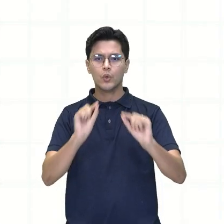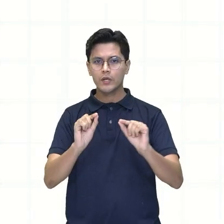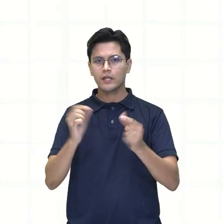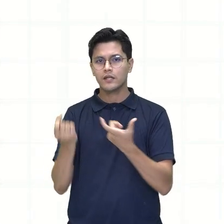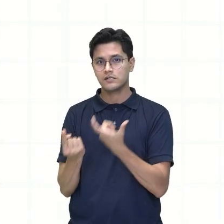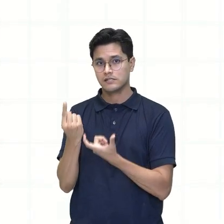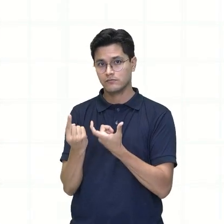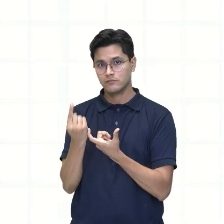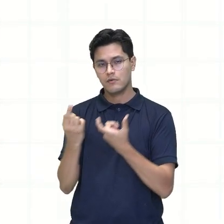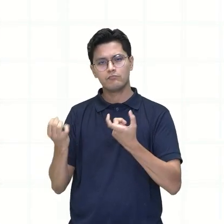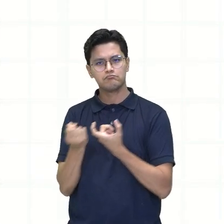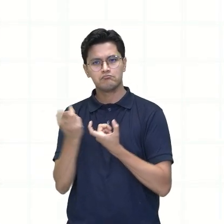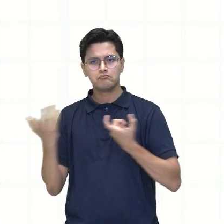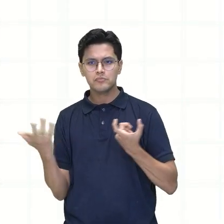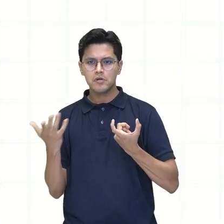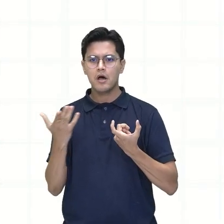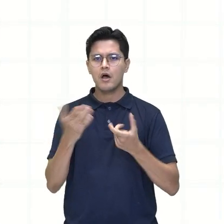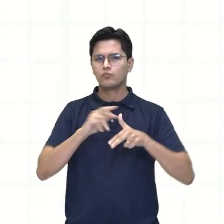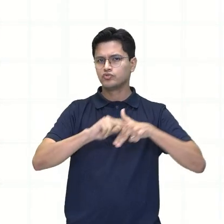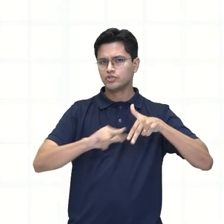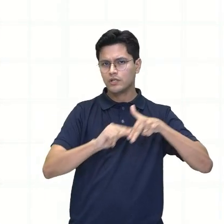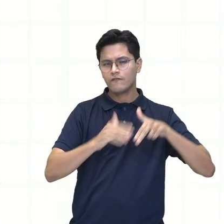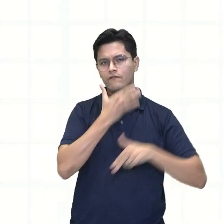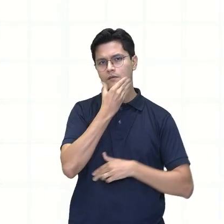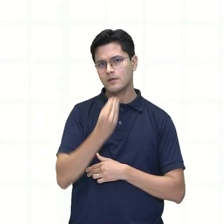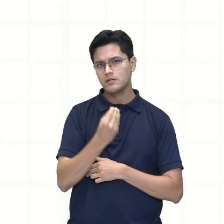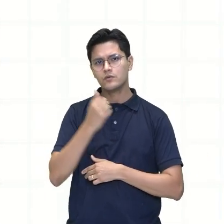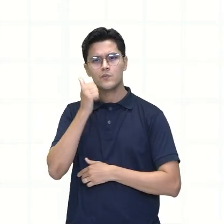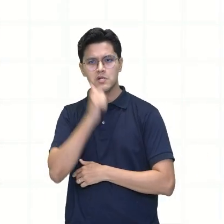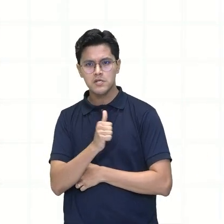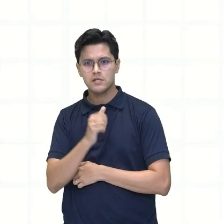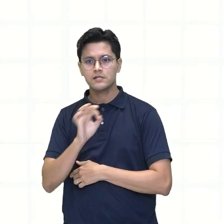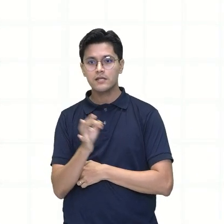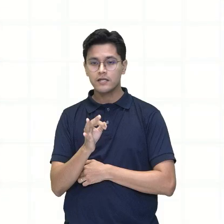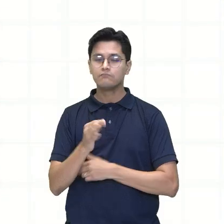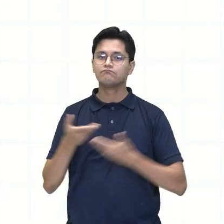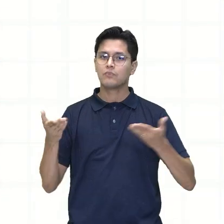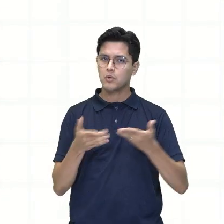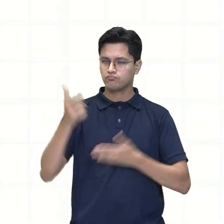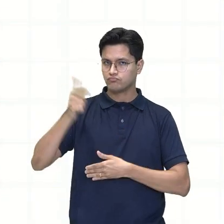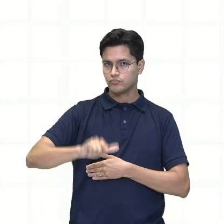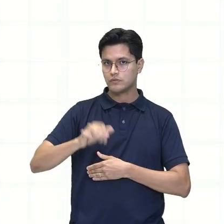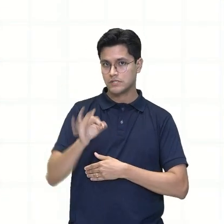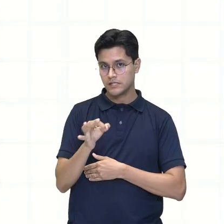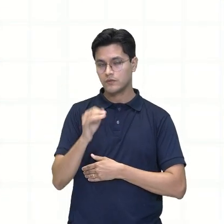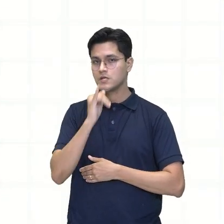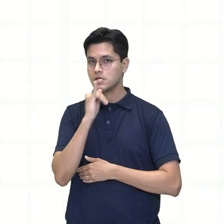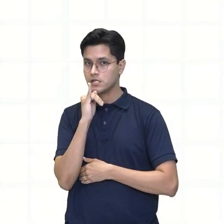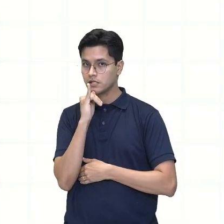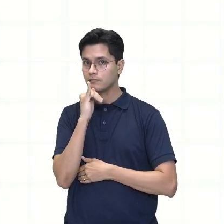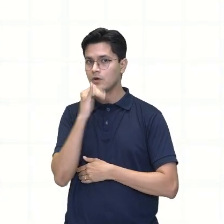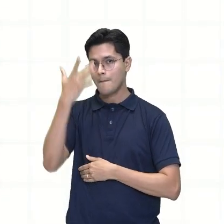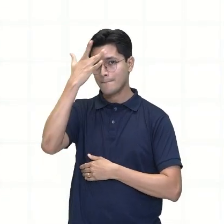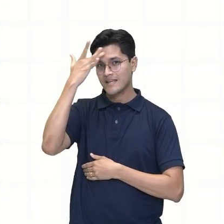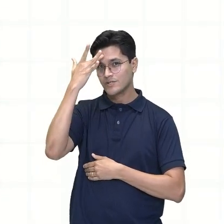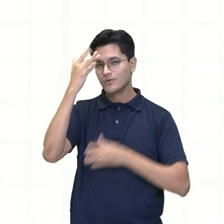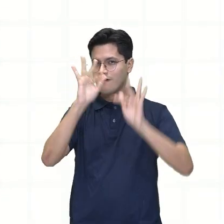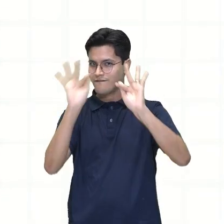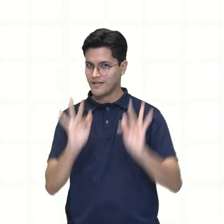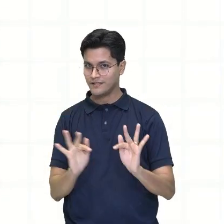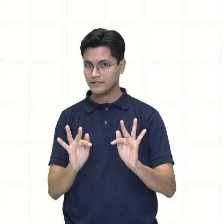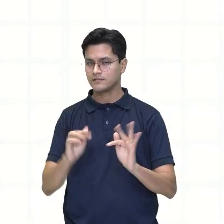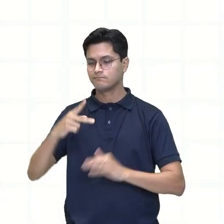feminino, masculino. A gente vai sempre frisar isso. Então, veja só. Pessoa feliz. Perceba que